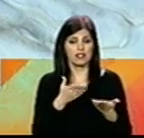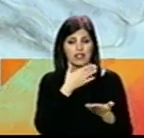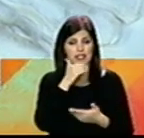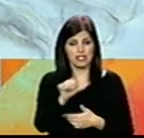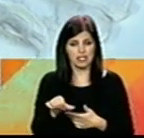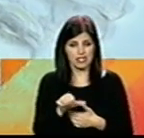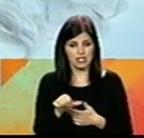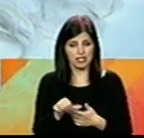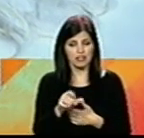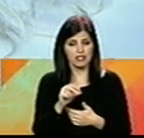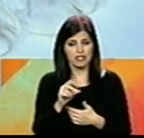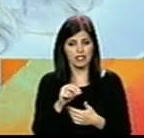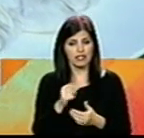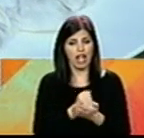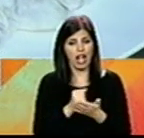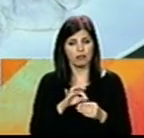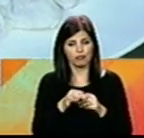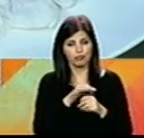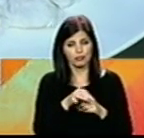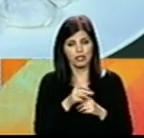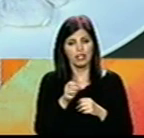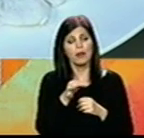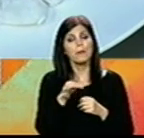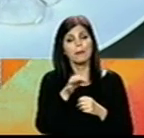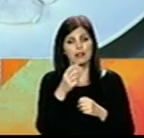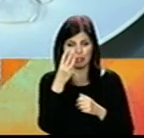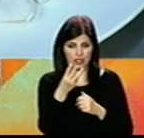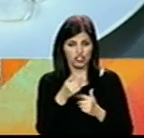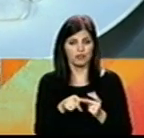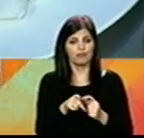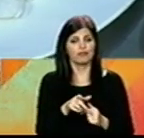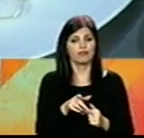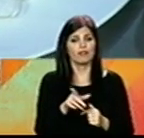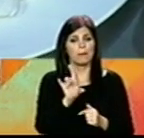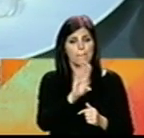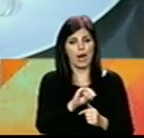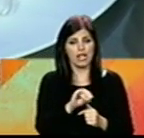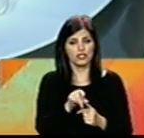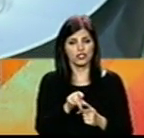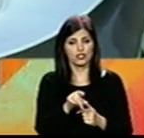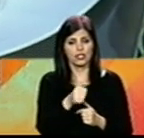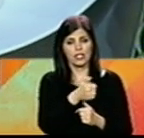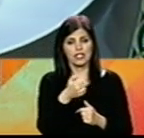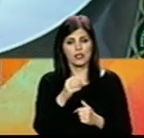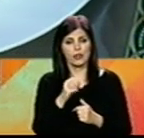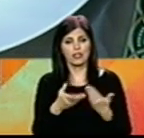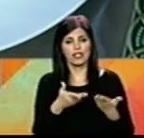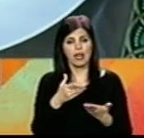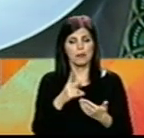gramas de alhos descascados. 3 unidades de pimenta caiena. E ainda... E ainda, carinho.